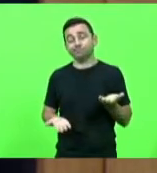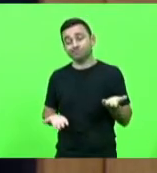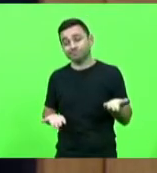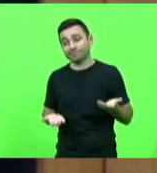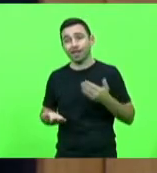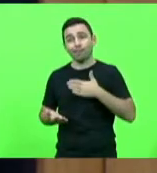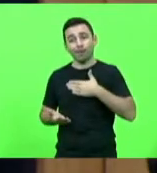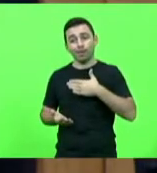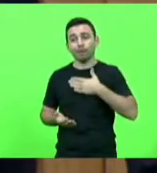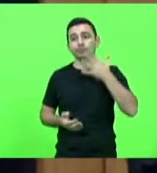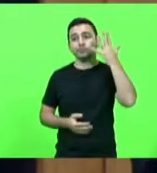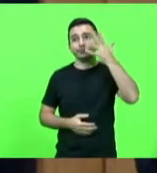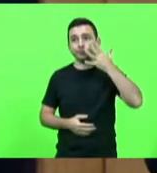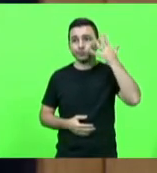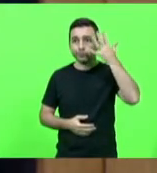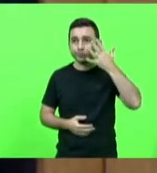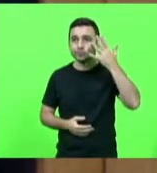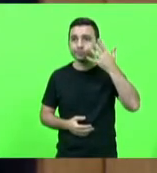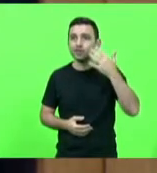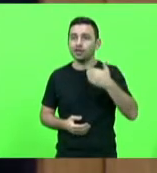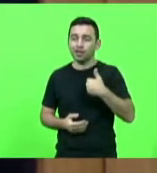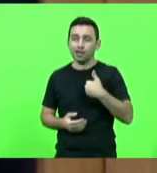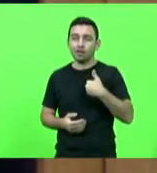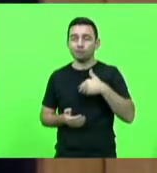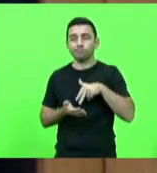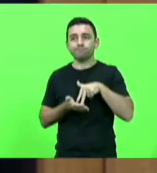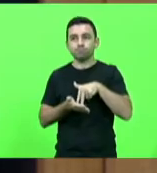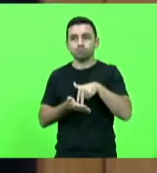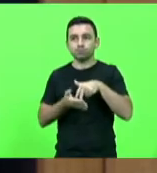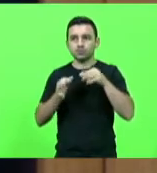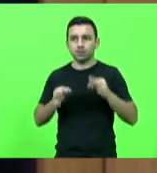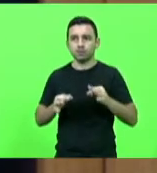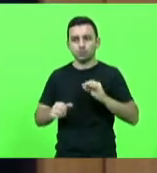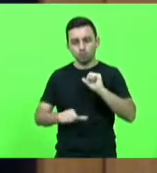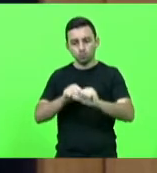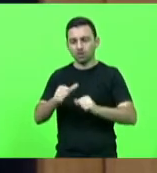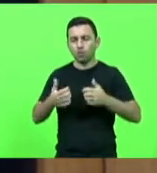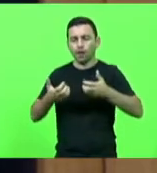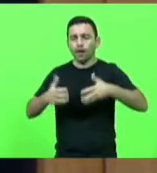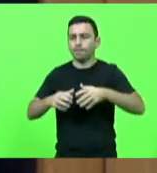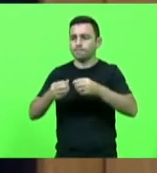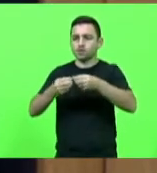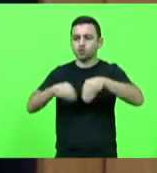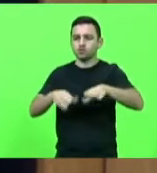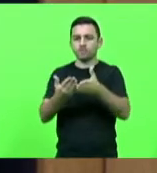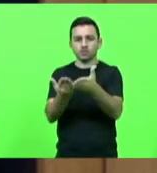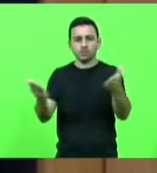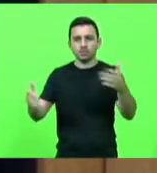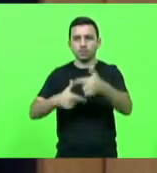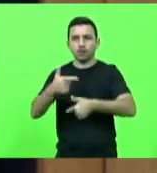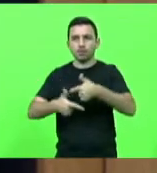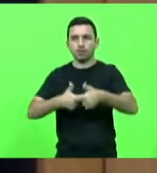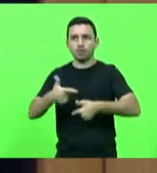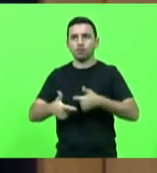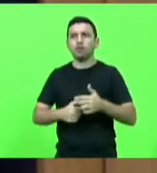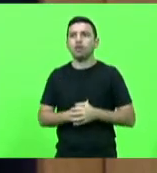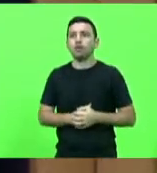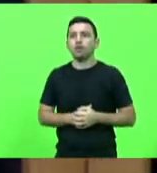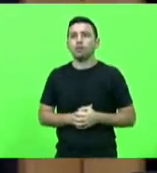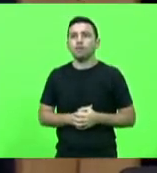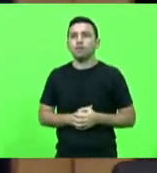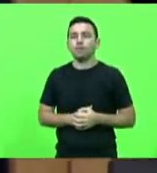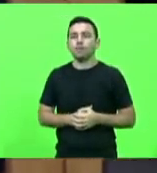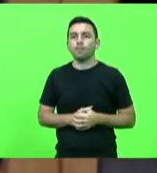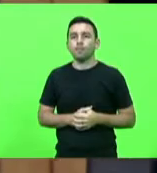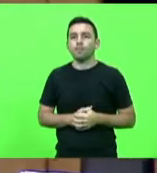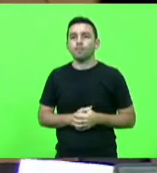minha fala e eu marquei um posicionamento. Vou só alterar para não prejudicar nenhum trabalhador. Obrigado. Também, senhor presidente.